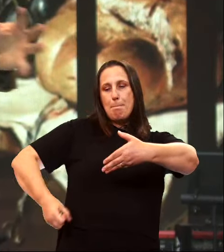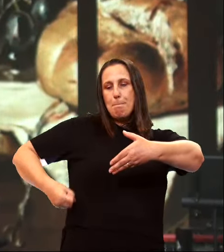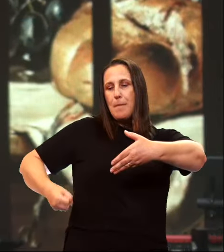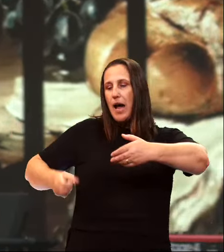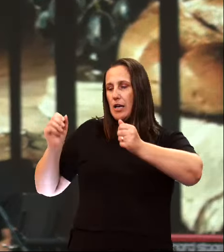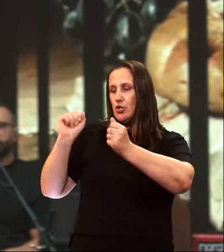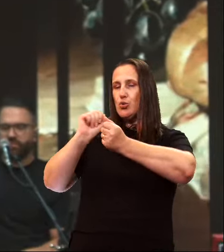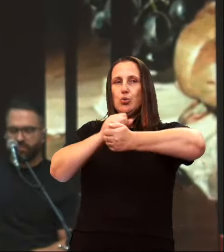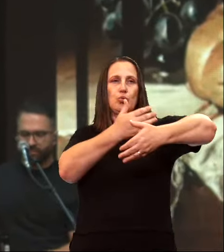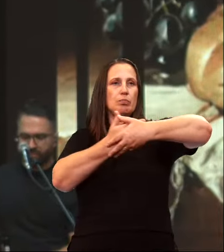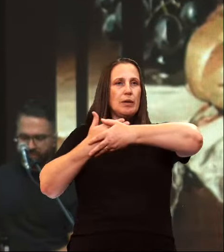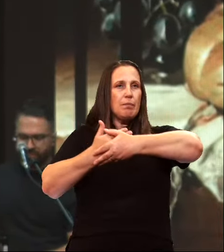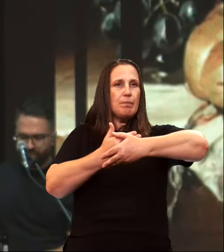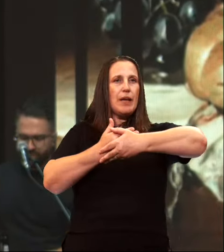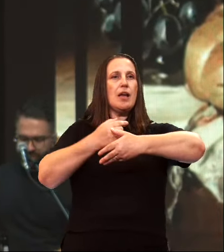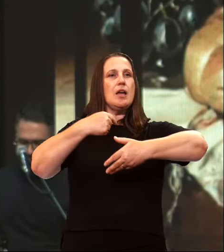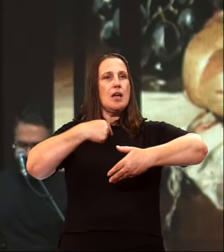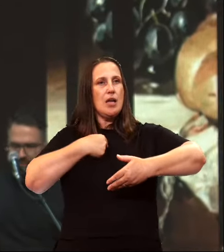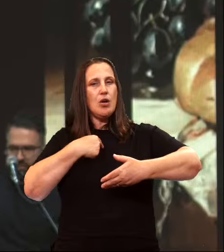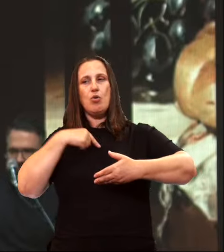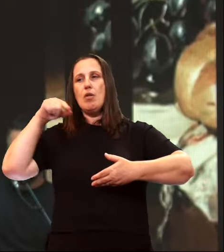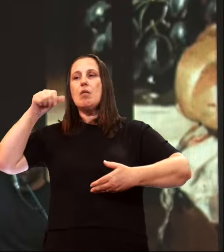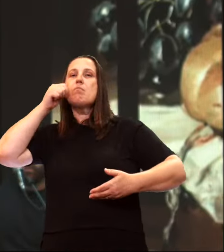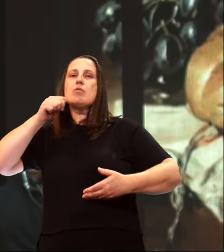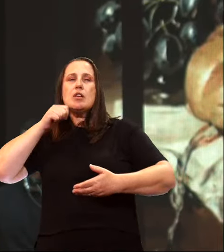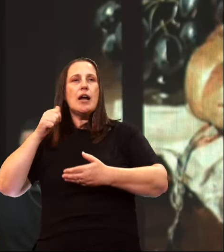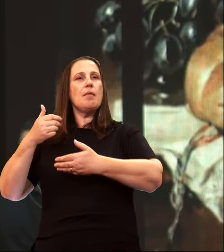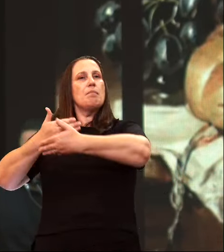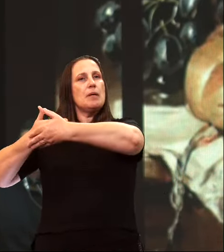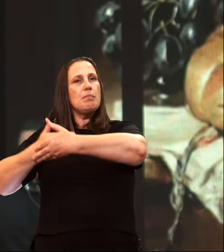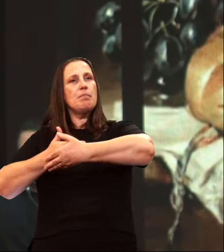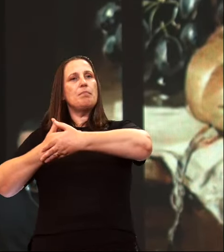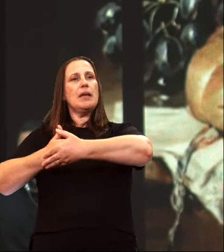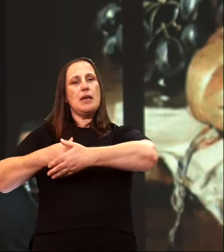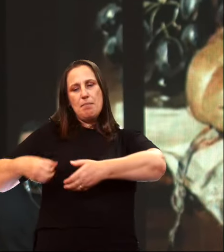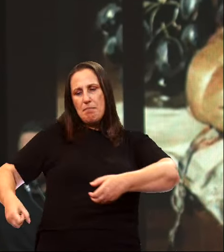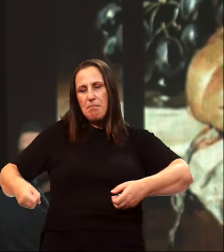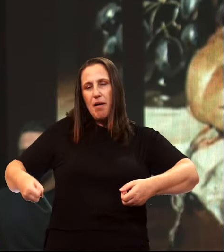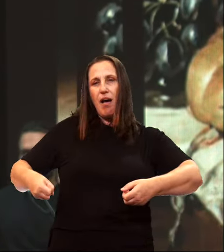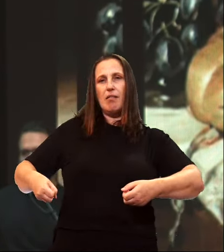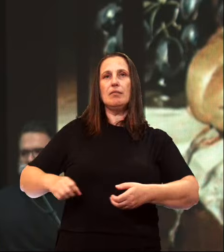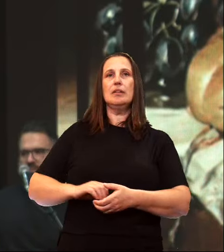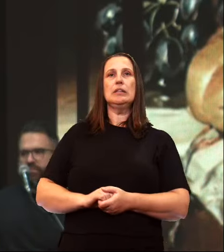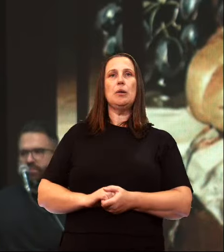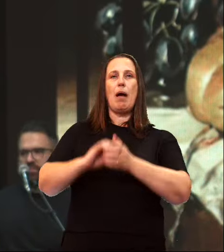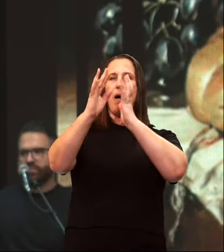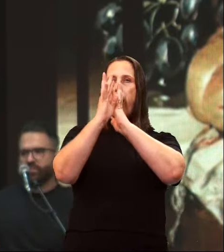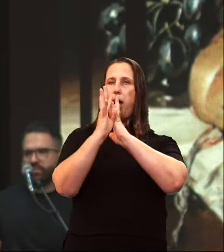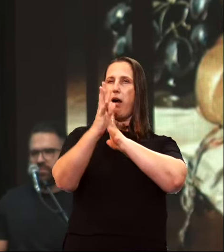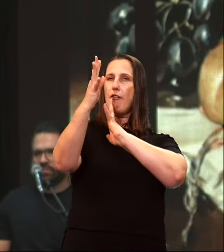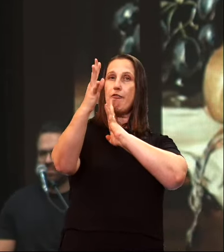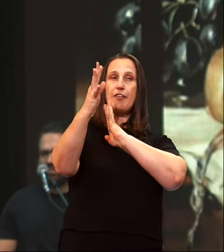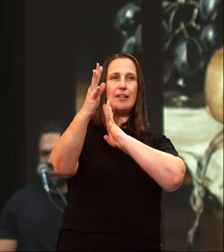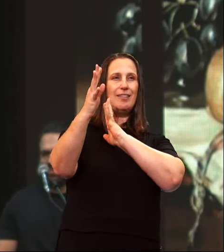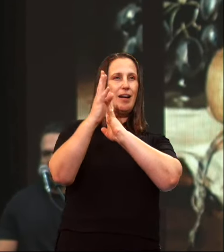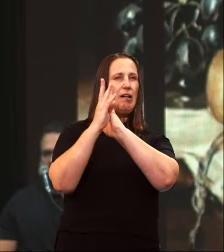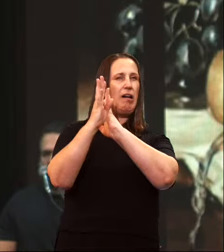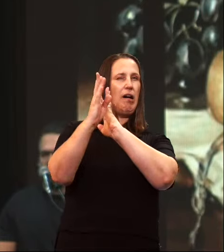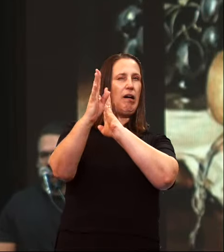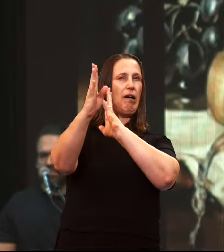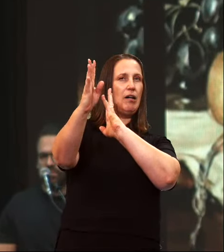mochila, desembarcamos ali no México. E aí, uma fila, deu um problema na